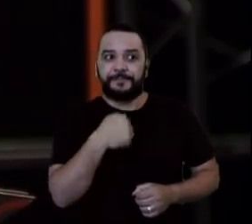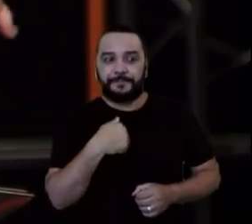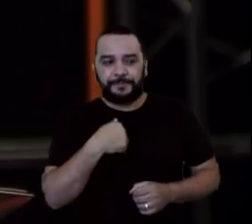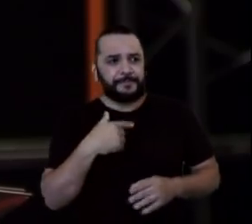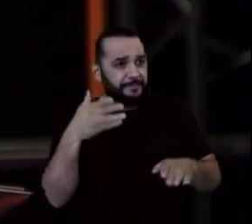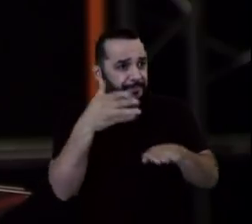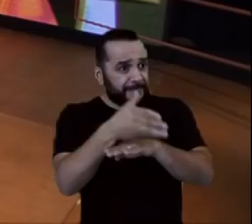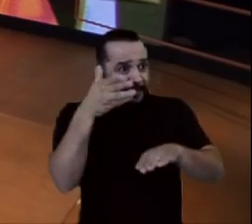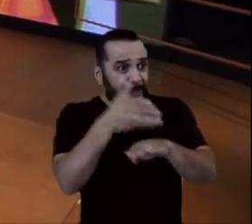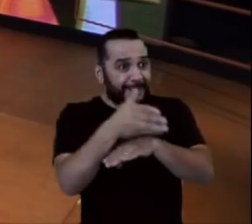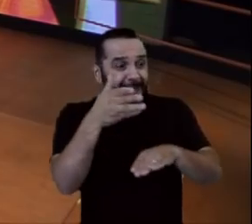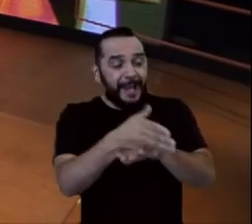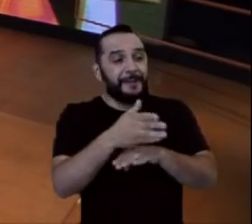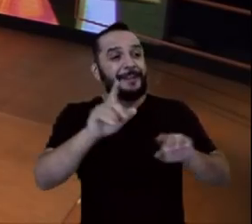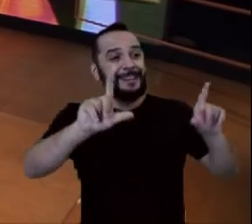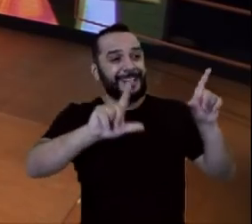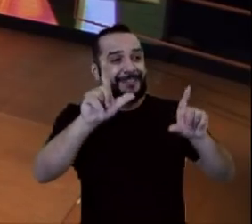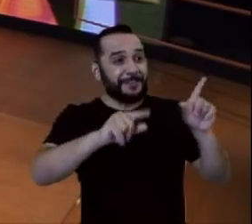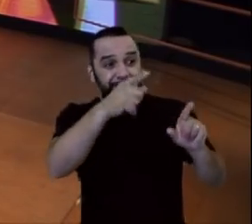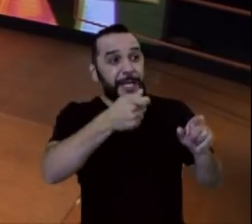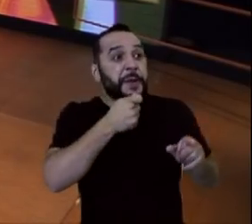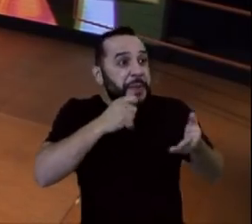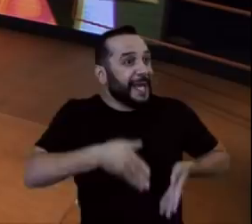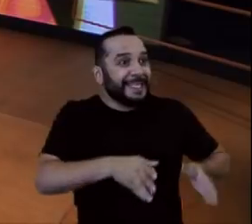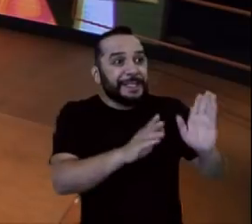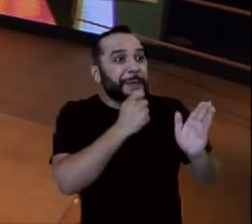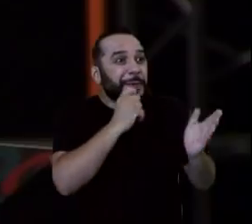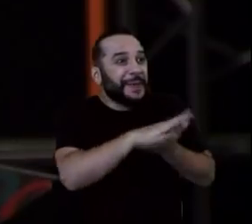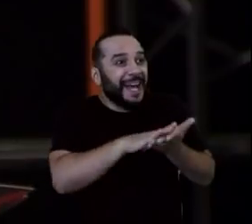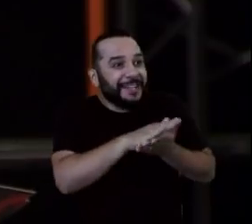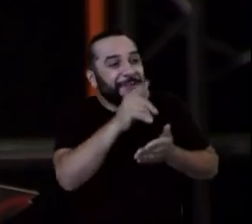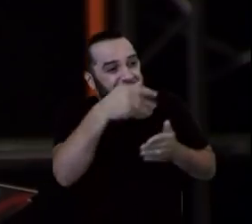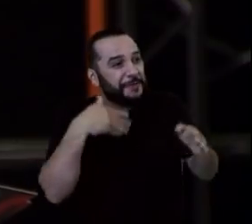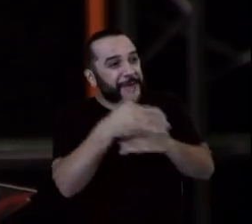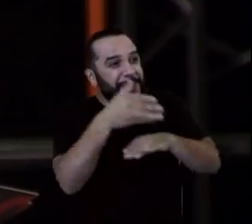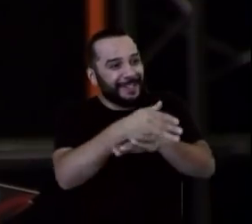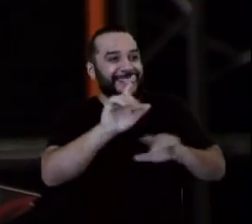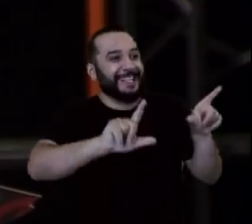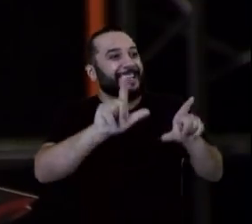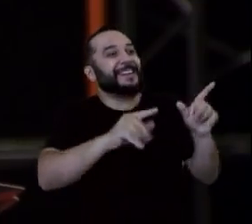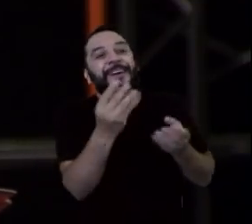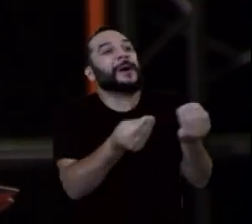frequentava a televisão antes de nascer, né? Você pode contar essa história pra gente?